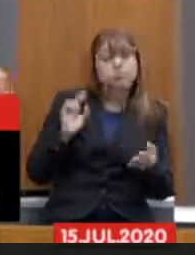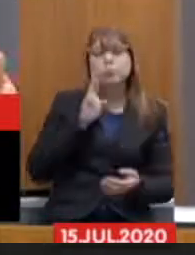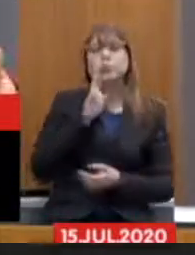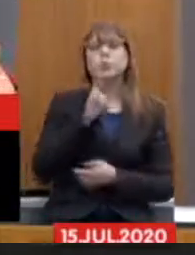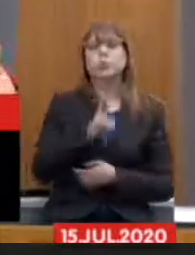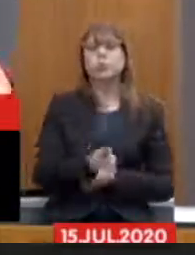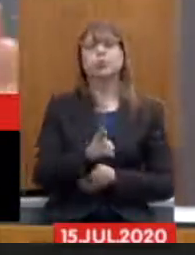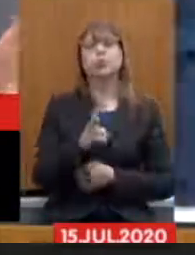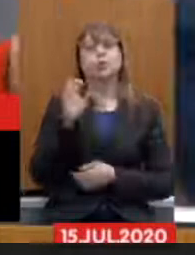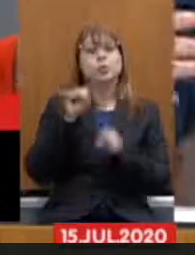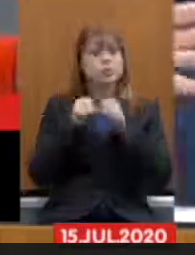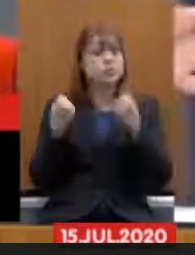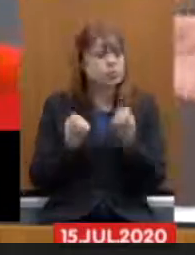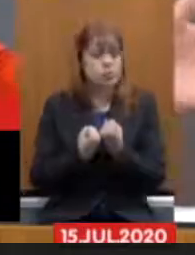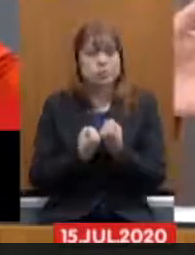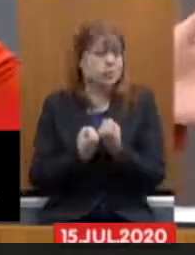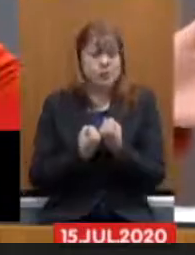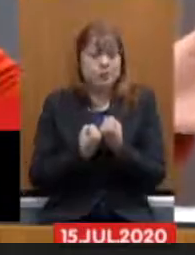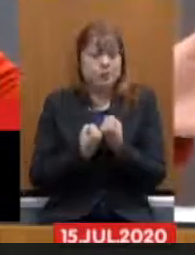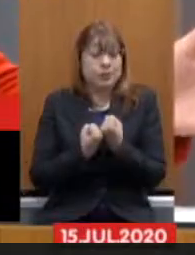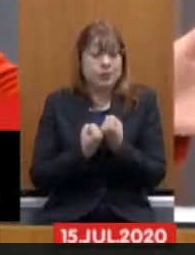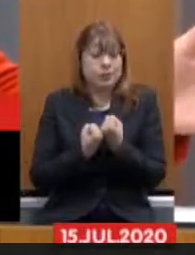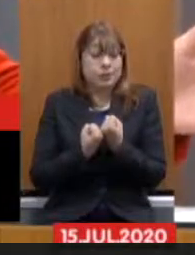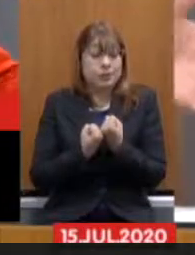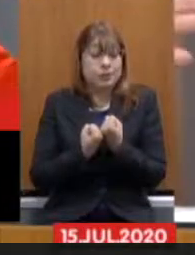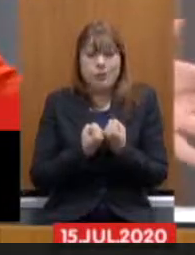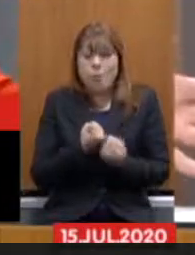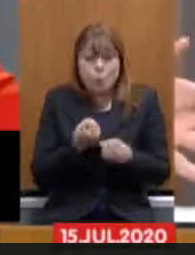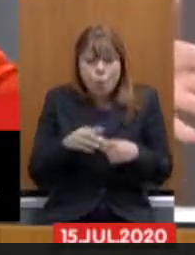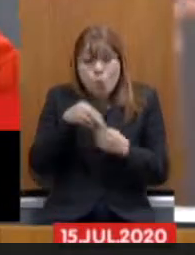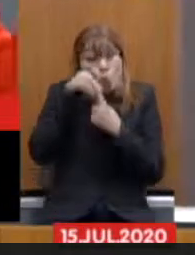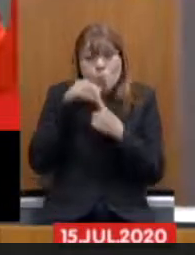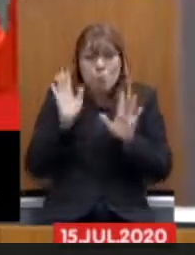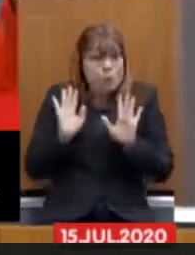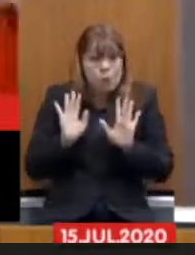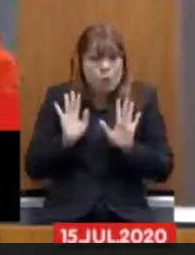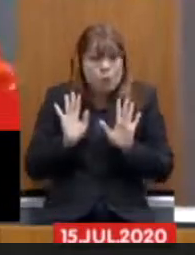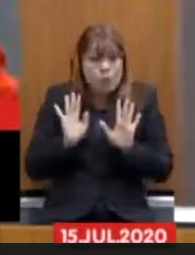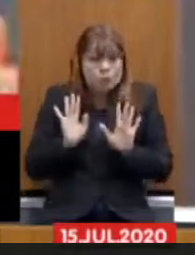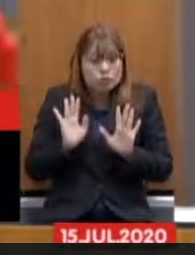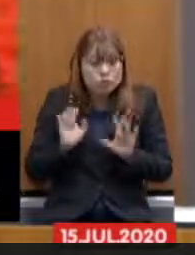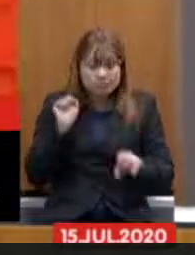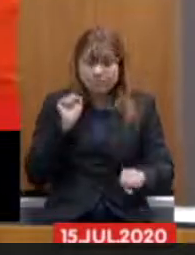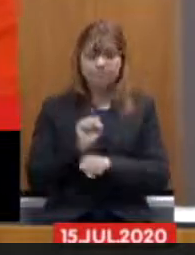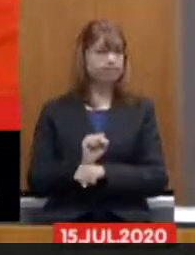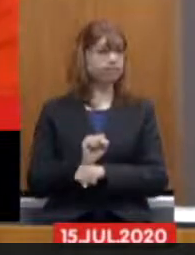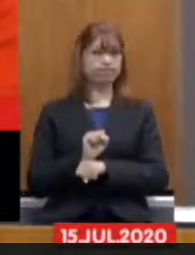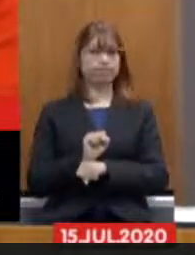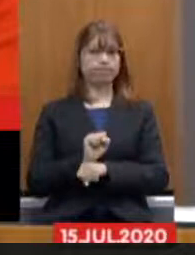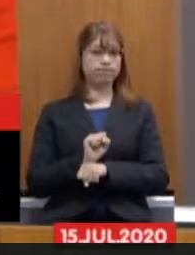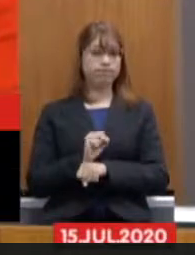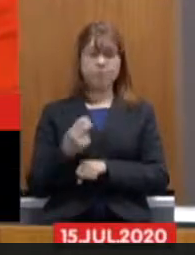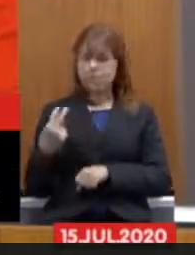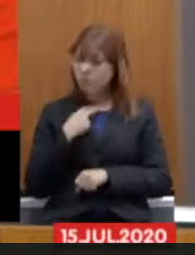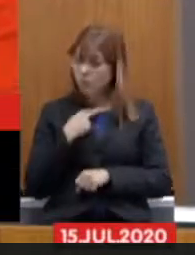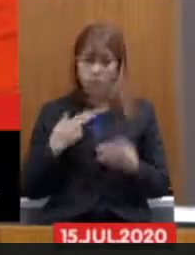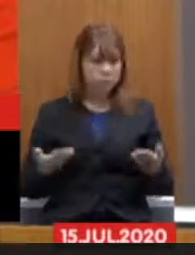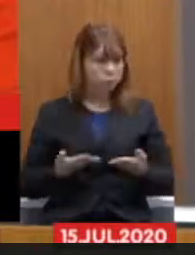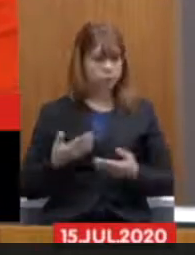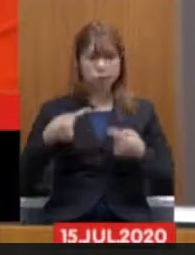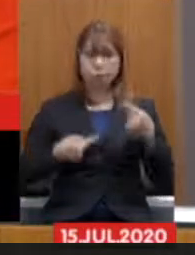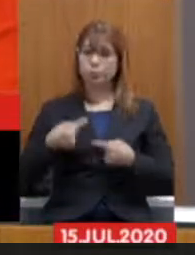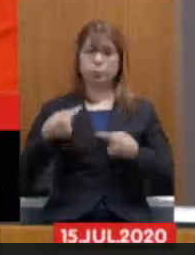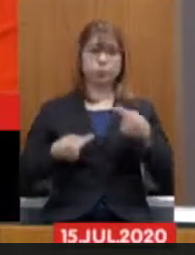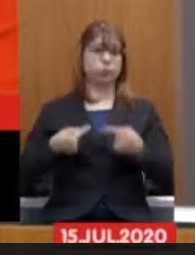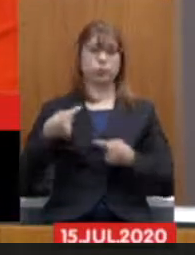resultado desse seminário não tem outra direção se não é a tramitação não pode acontecer de forma